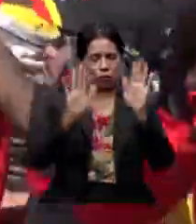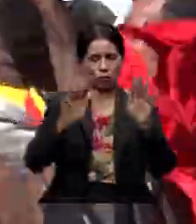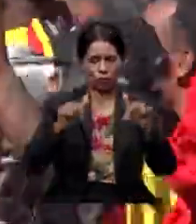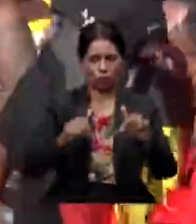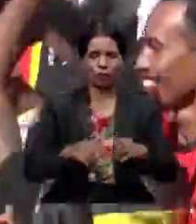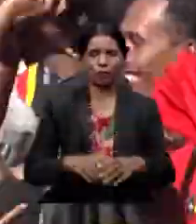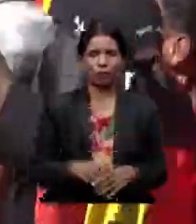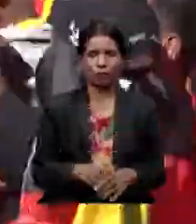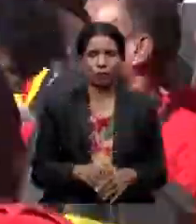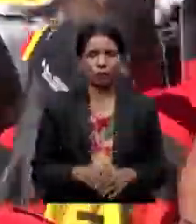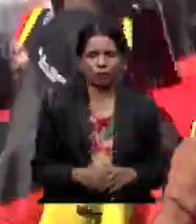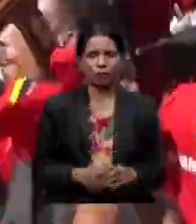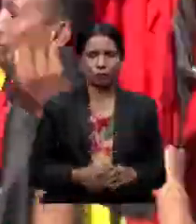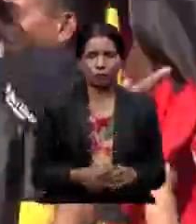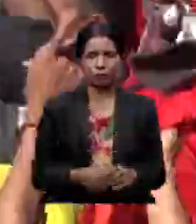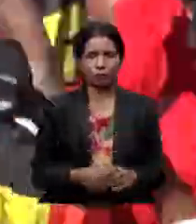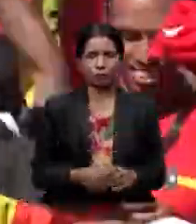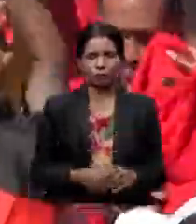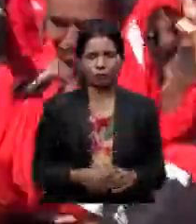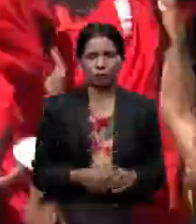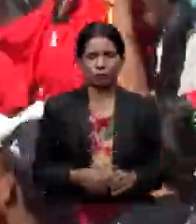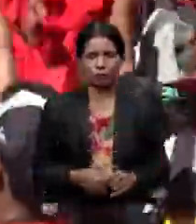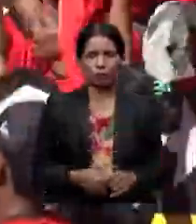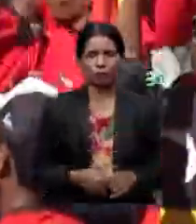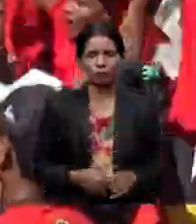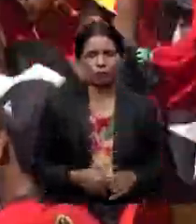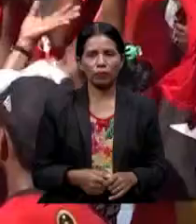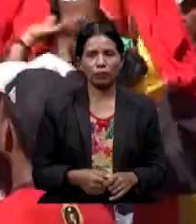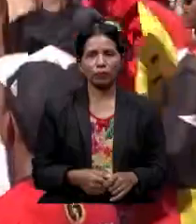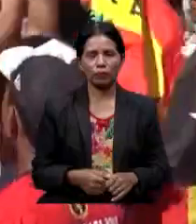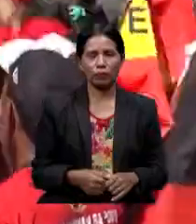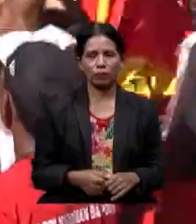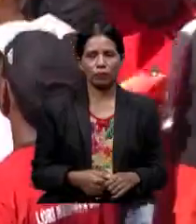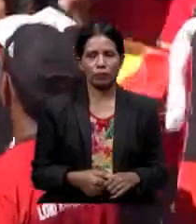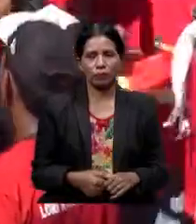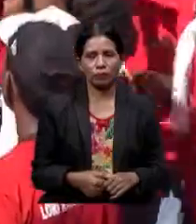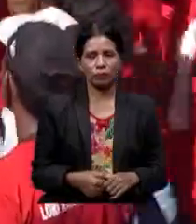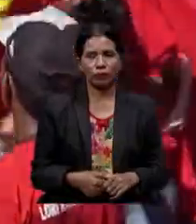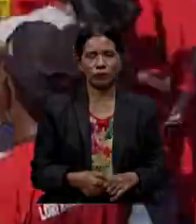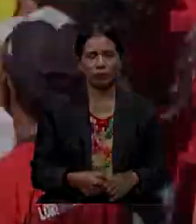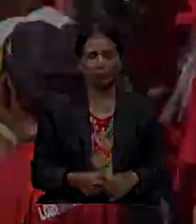Adert Ximenes, Agustin da Costa, GMN.